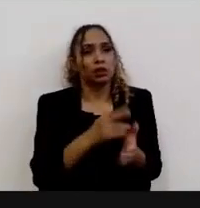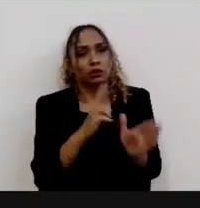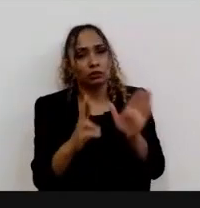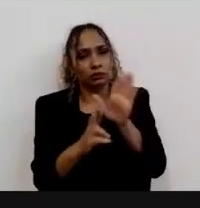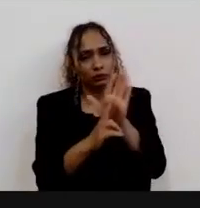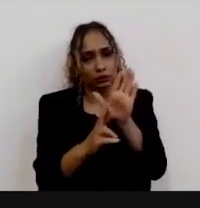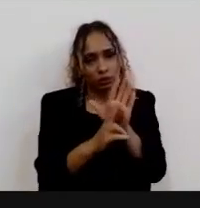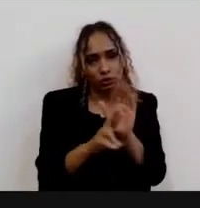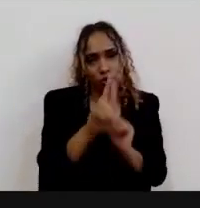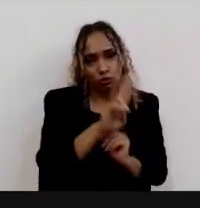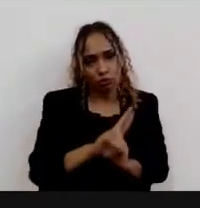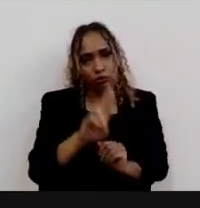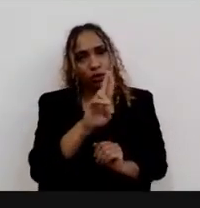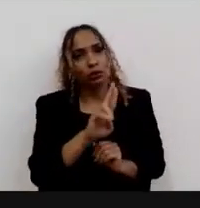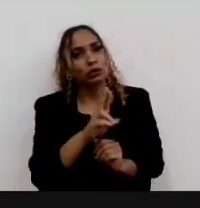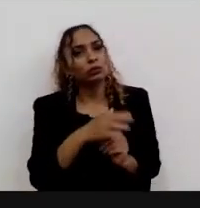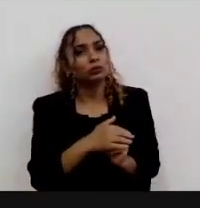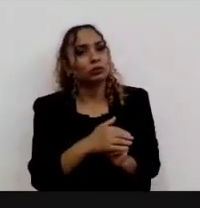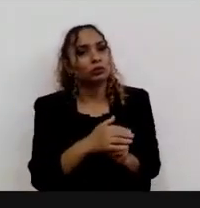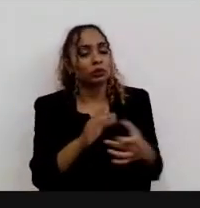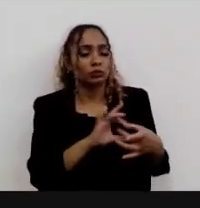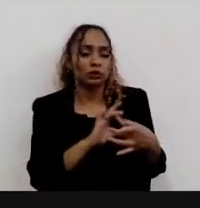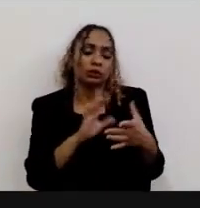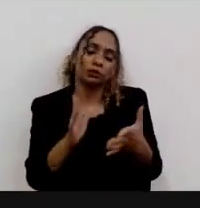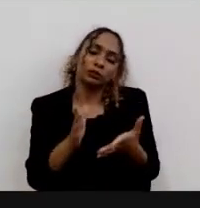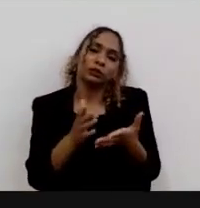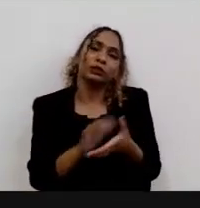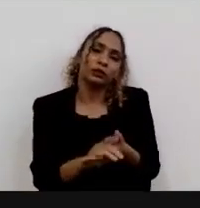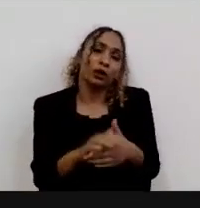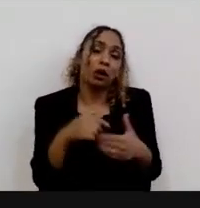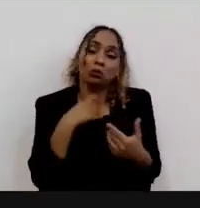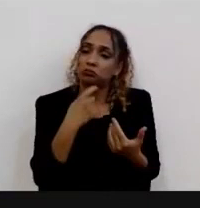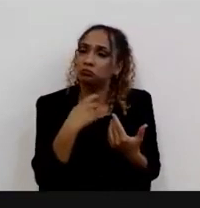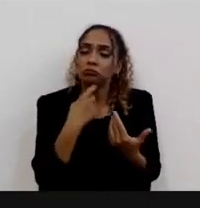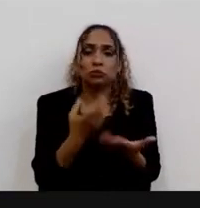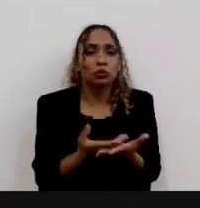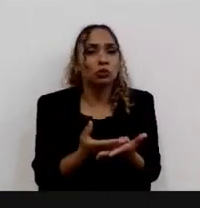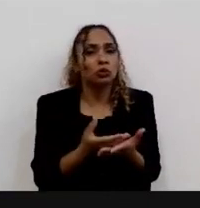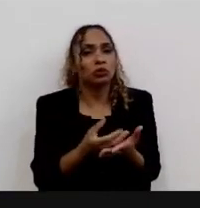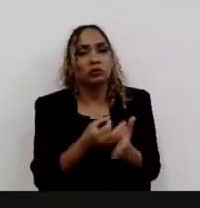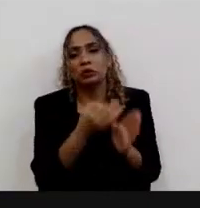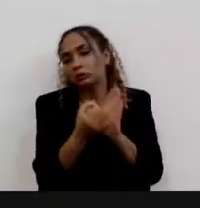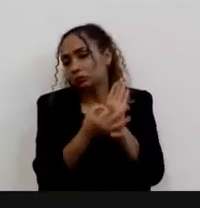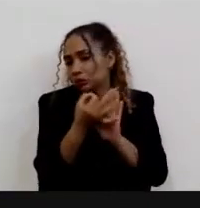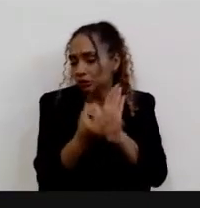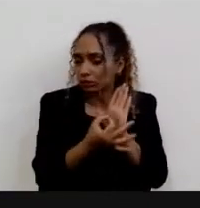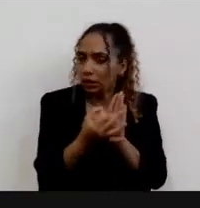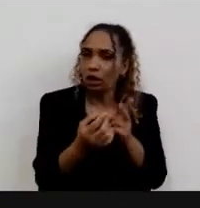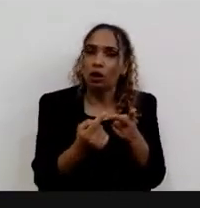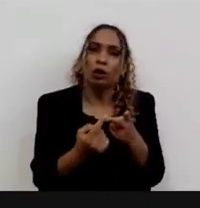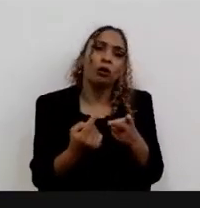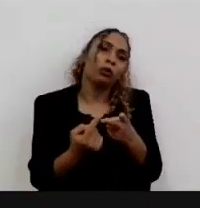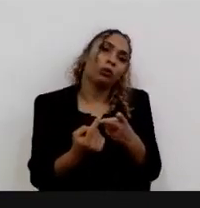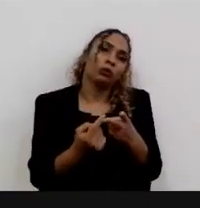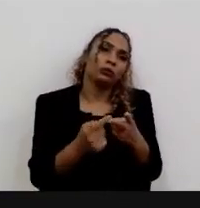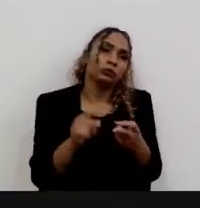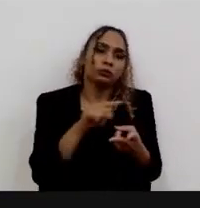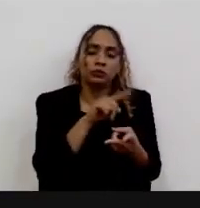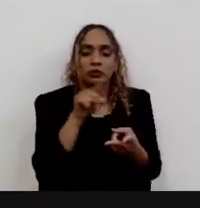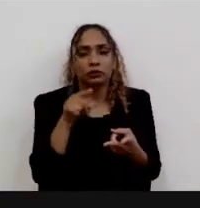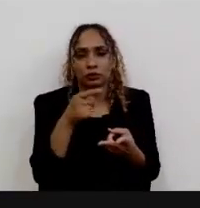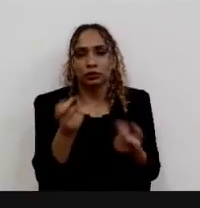que a gente utilizou. E estamos à disposição para qualquer dúvida, sugestões, o que